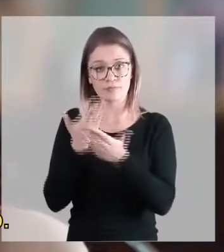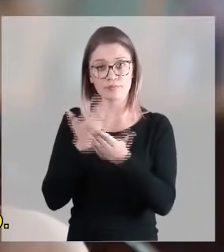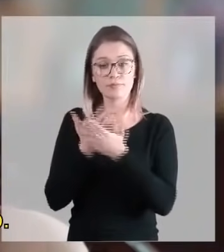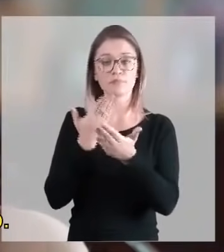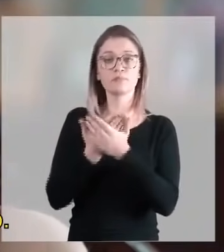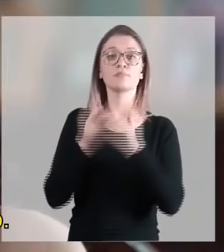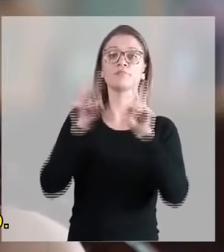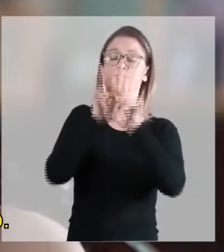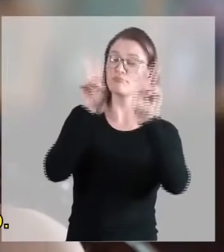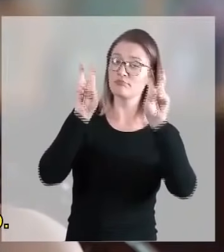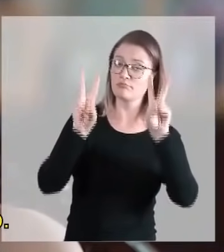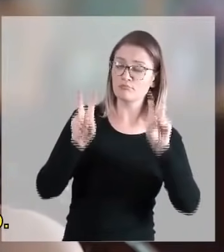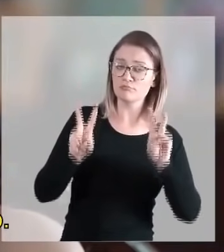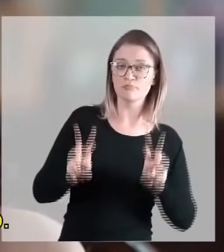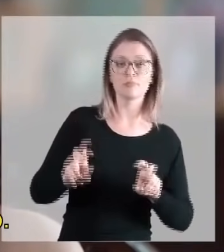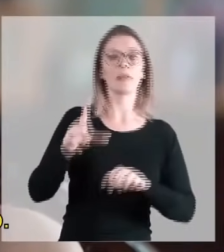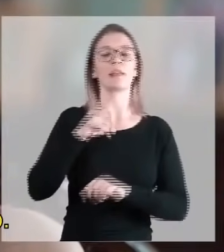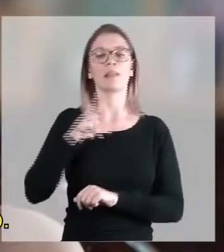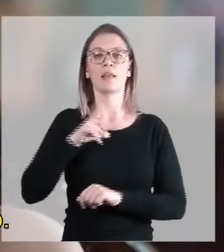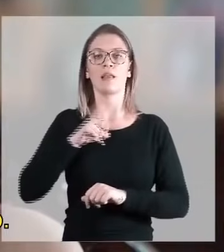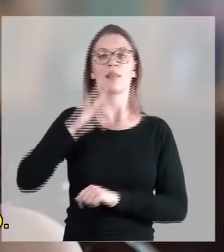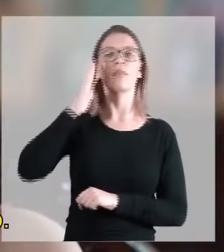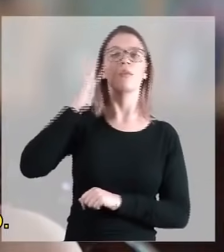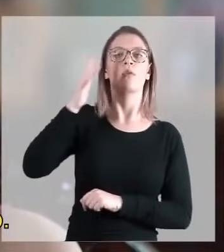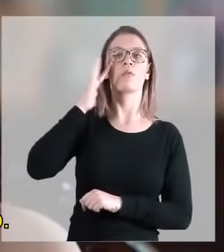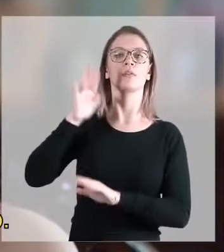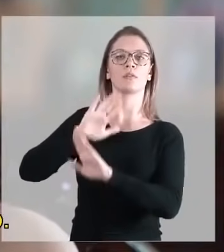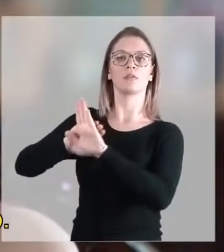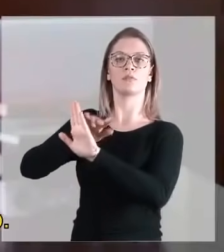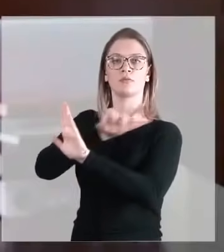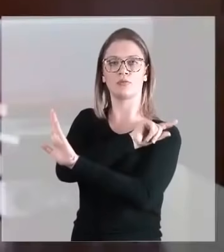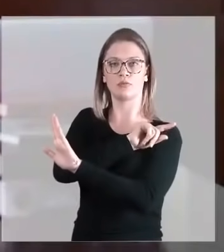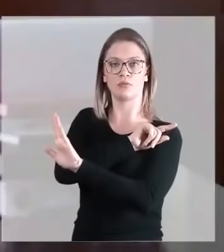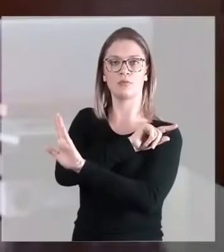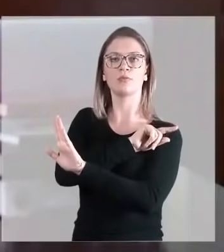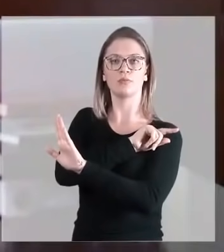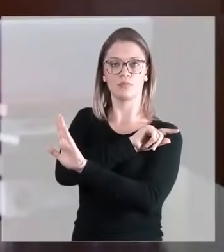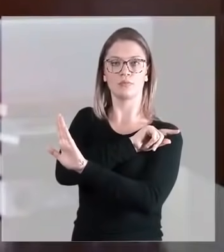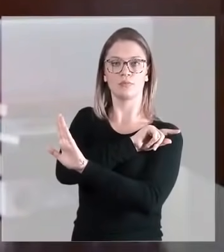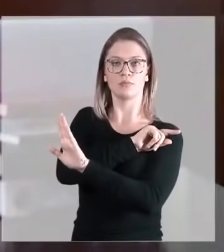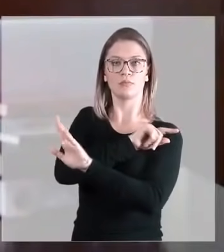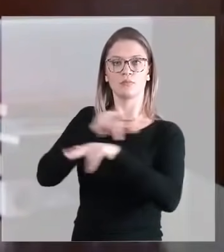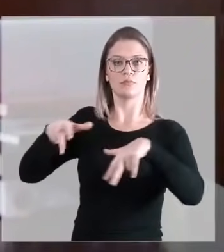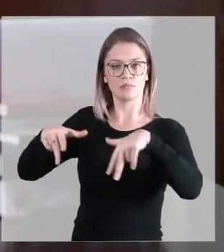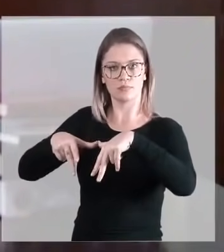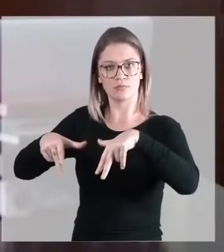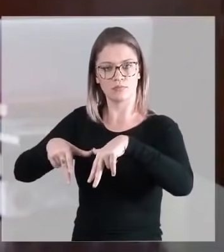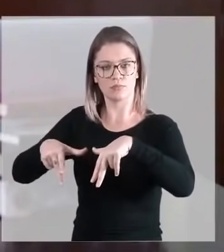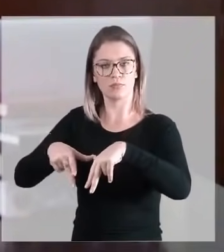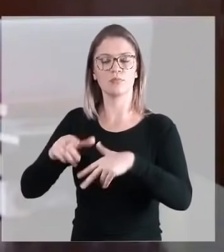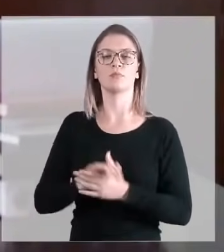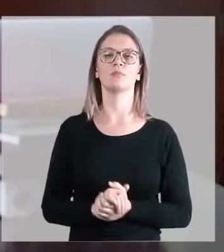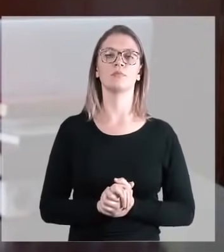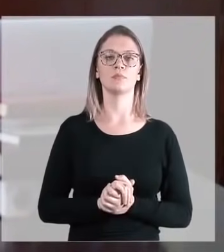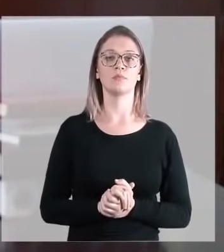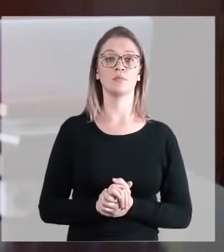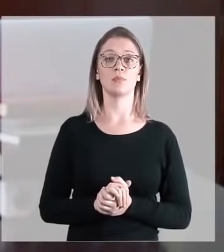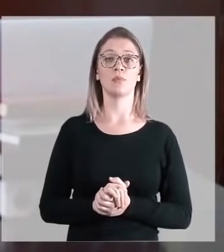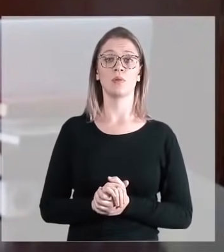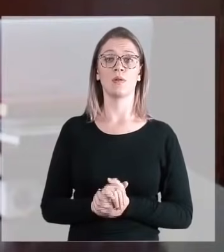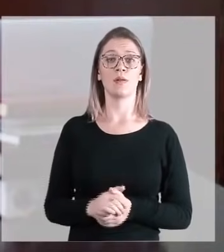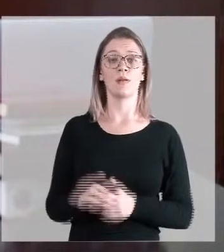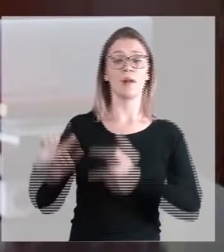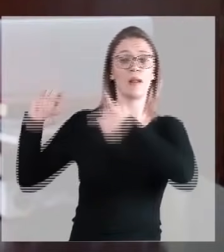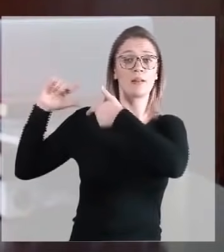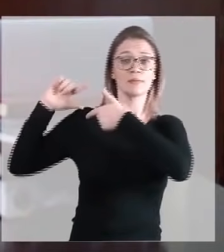o que a gente chama de teoria de gênero ou ideologia de gênero. Os conservadores utilizam esse termo ideologia, e